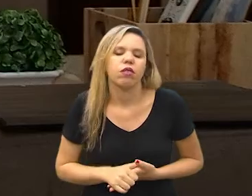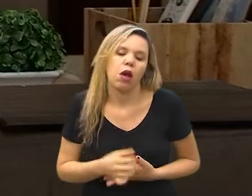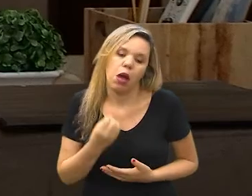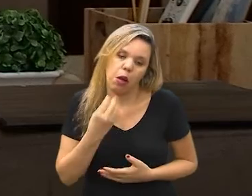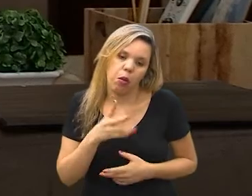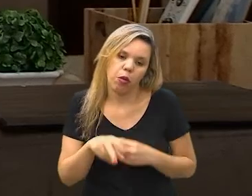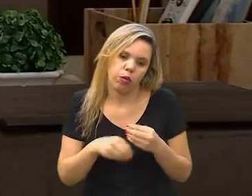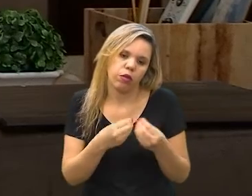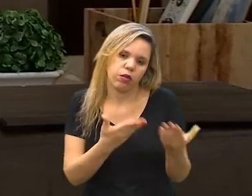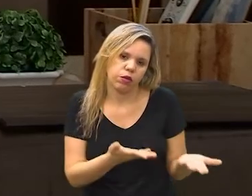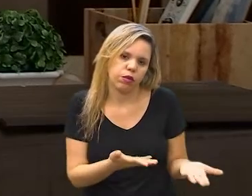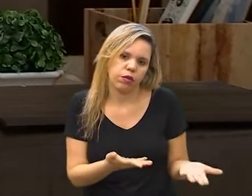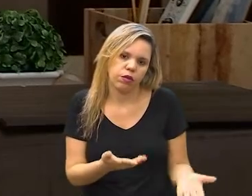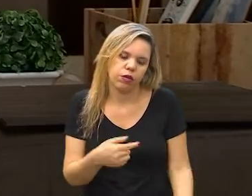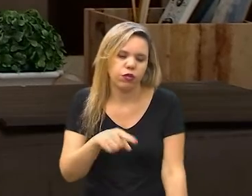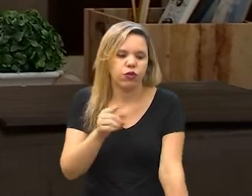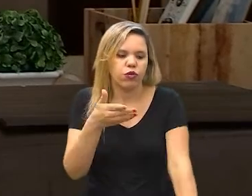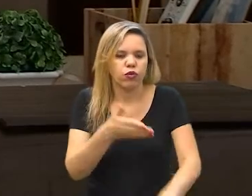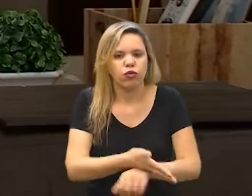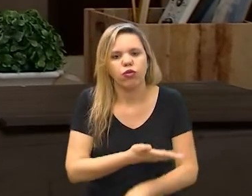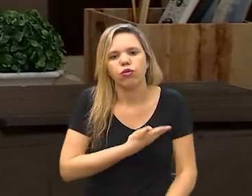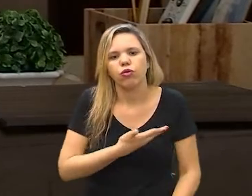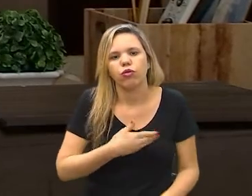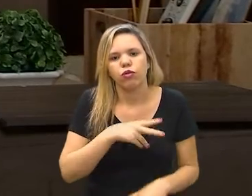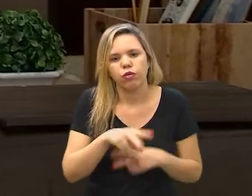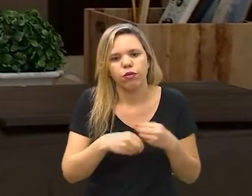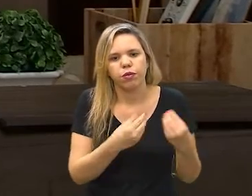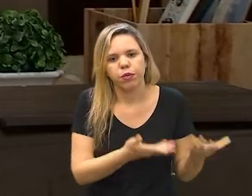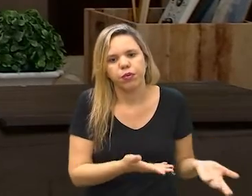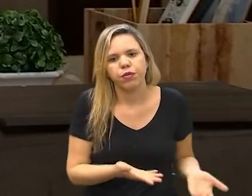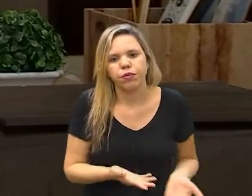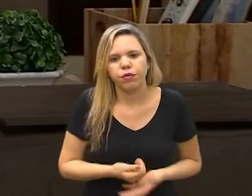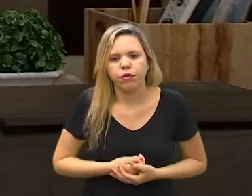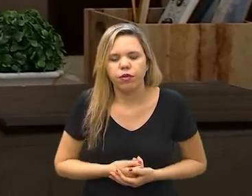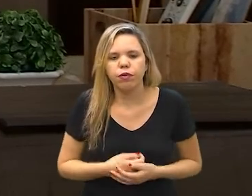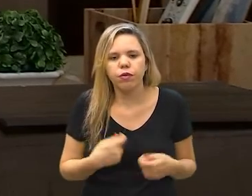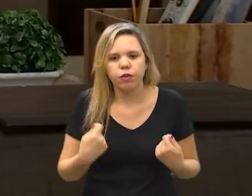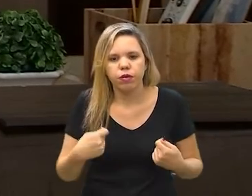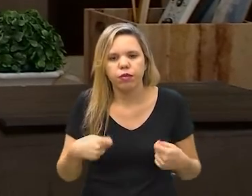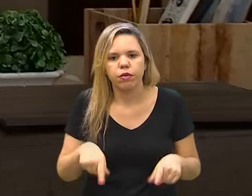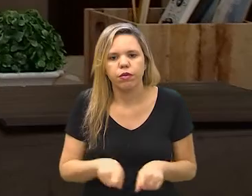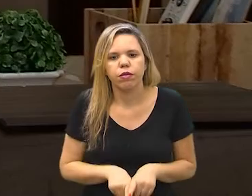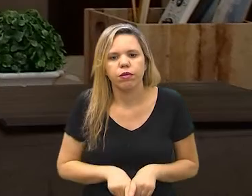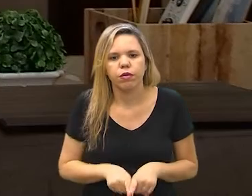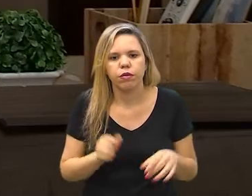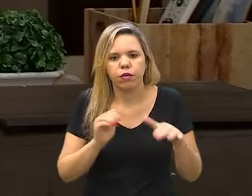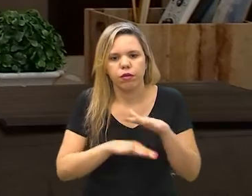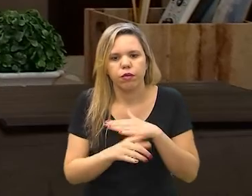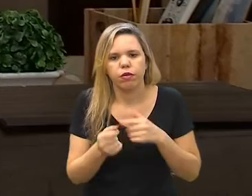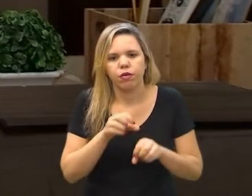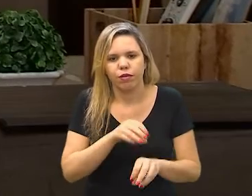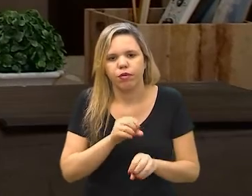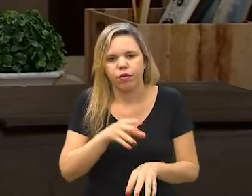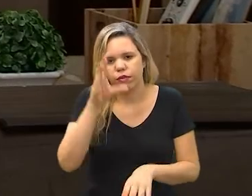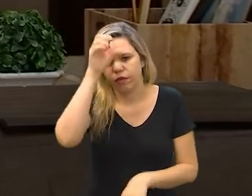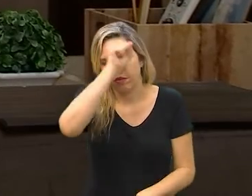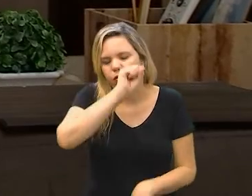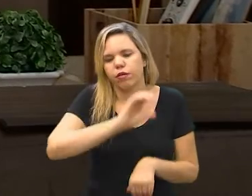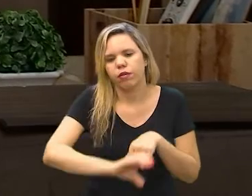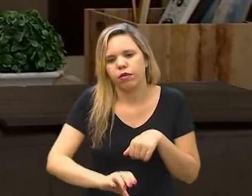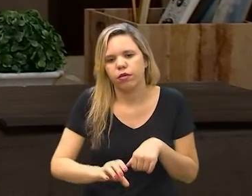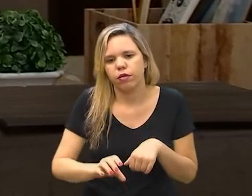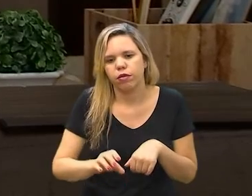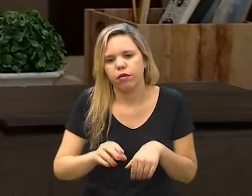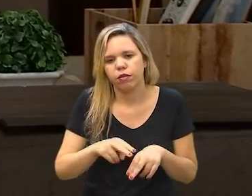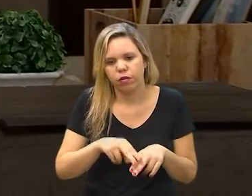bom presentear. Quando eu for visitar um colega, levar um presentinho. E eu preciso também guardar para a educação, porque é